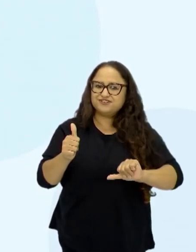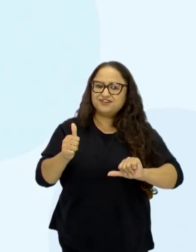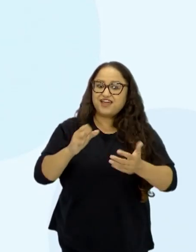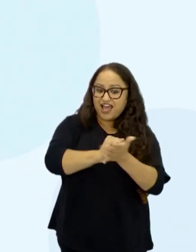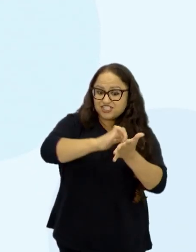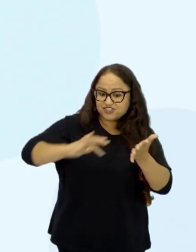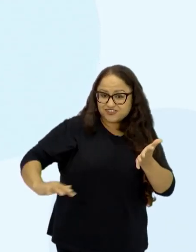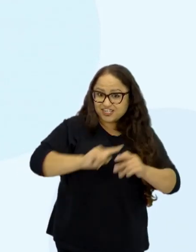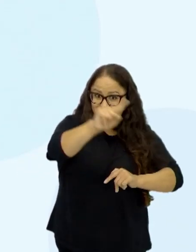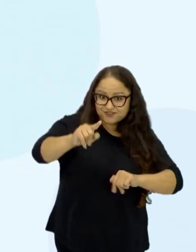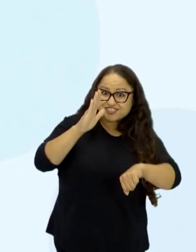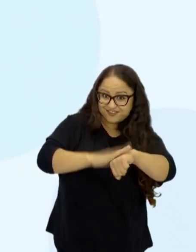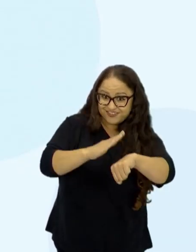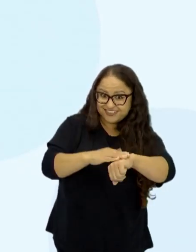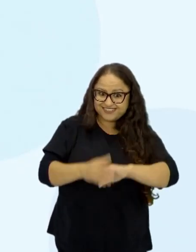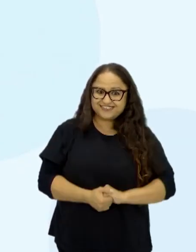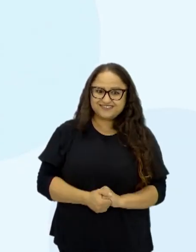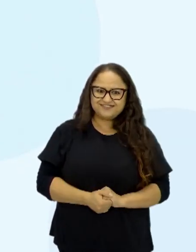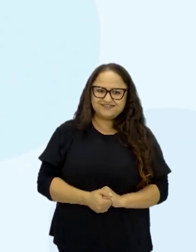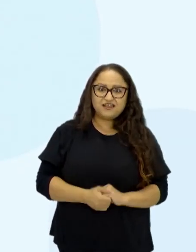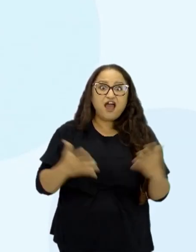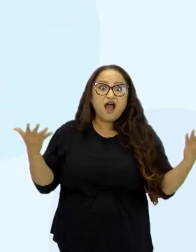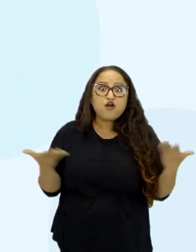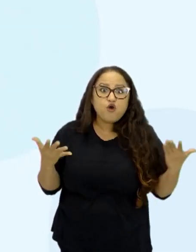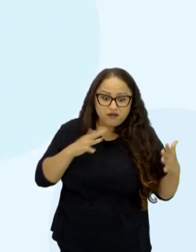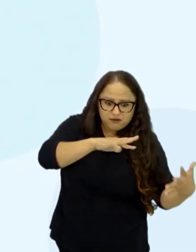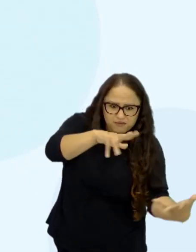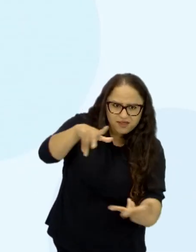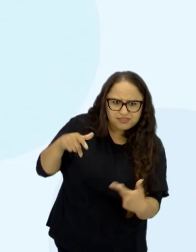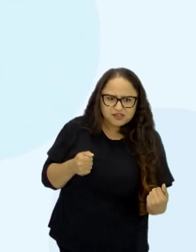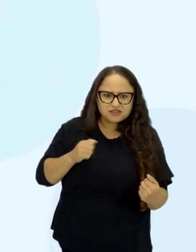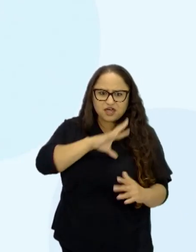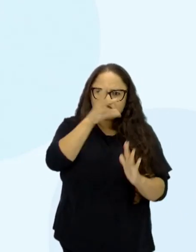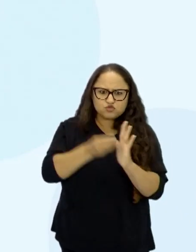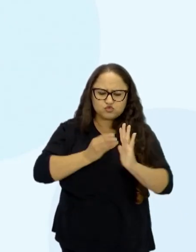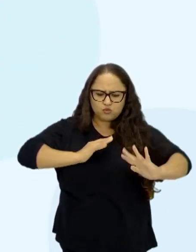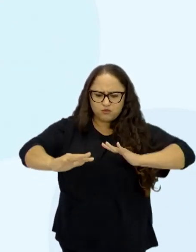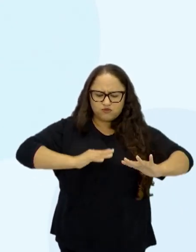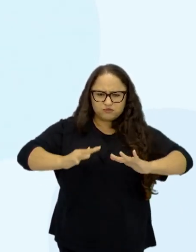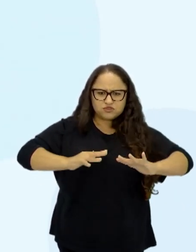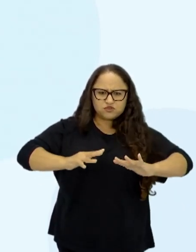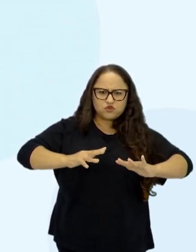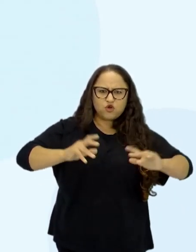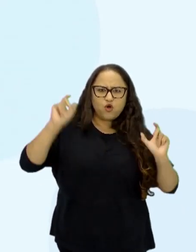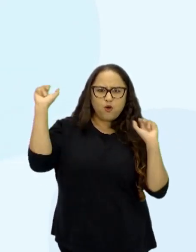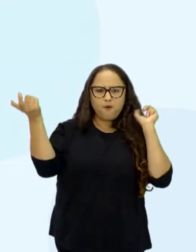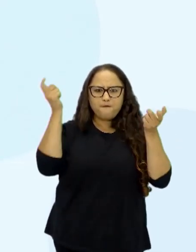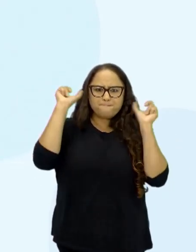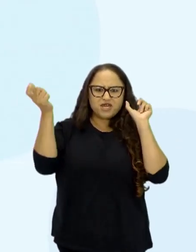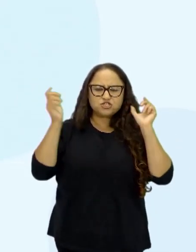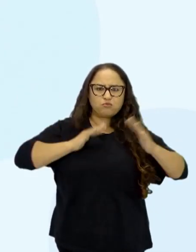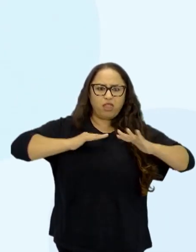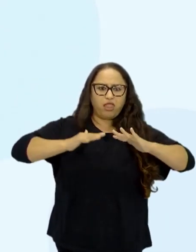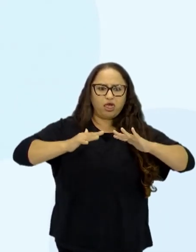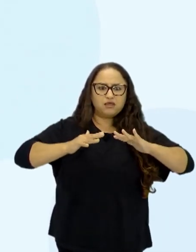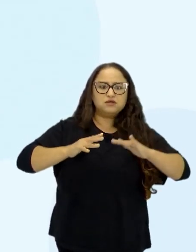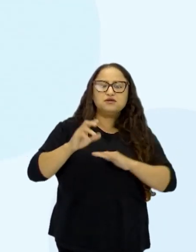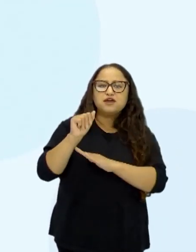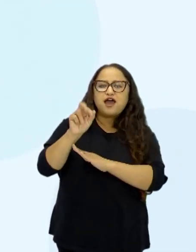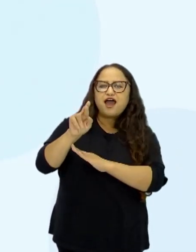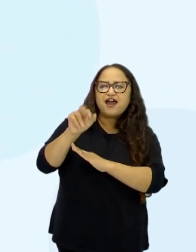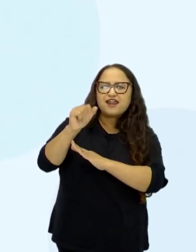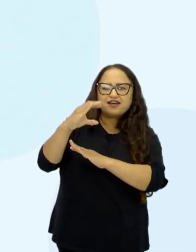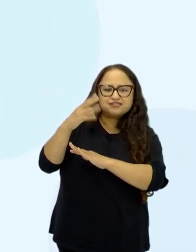tarefas, você realizou? E agora, planeta, tudo mexeu, o México tremeu, em Araçatuba o banco explodiu, o